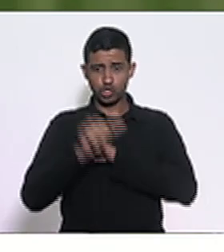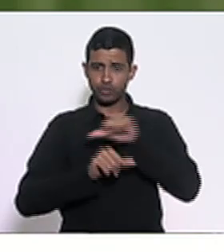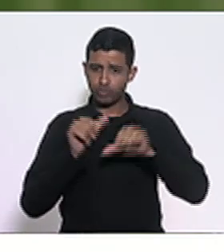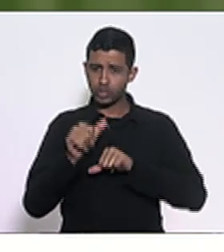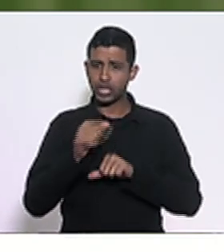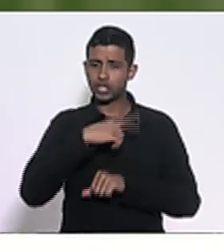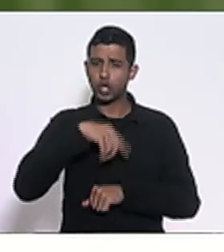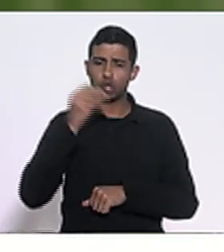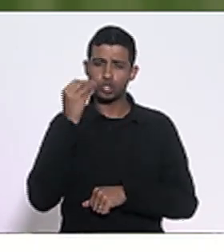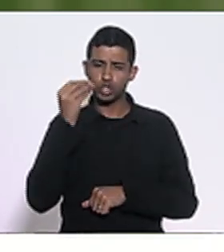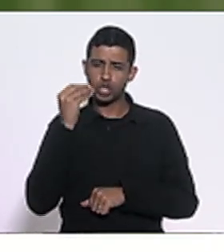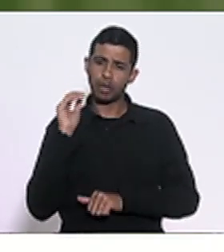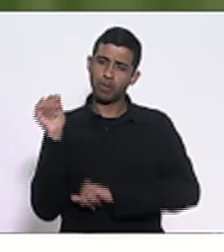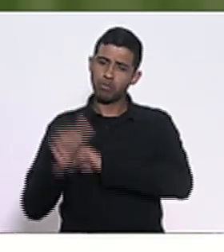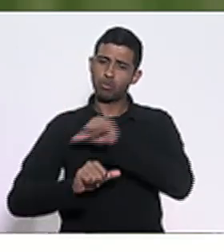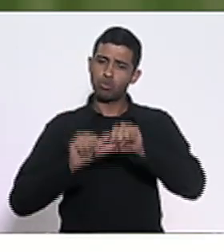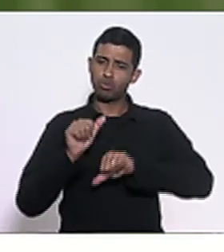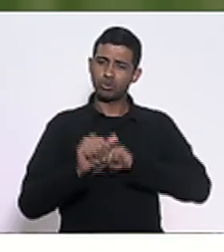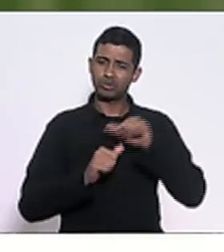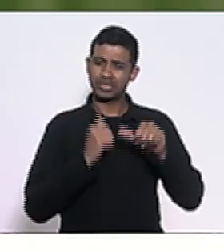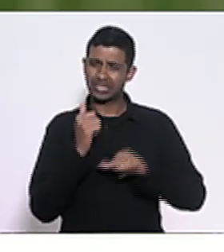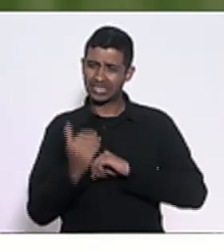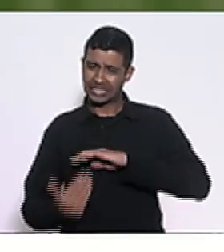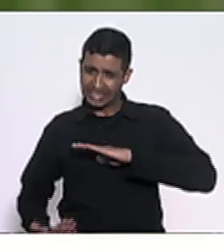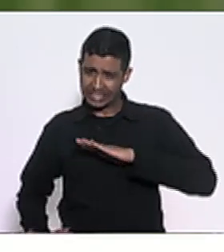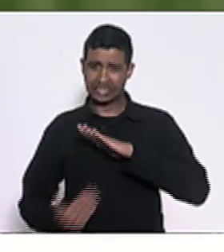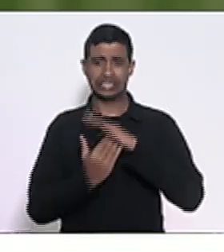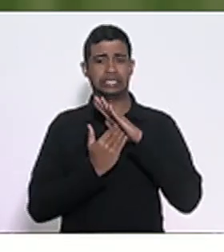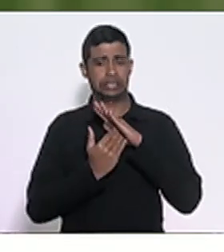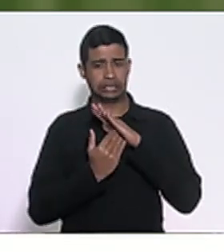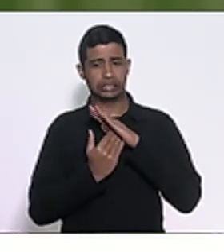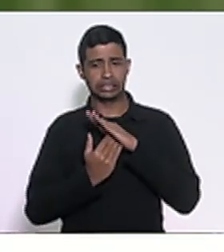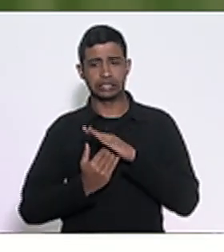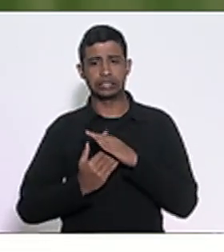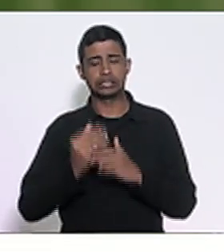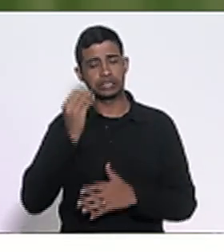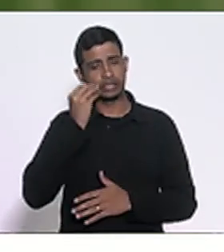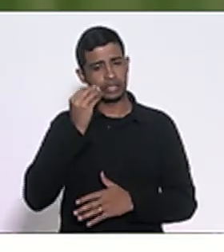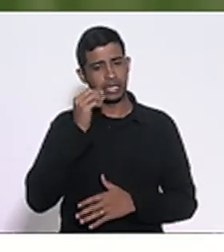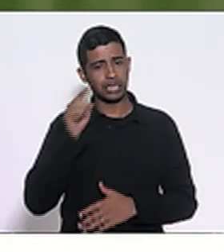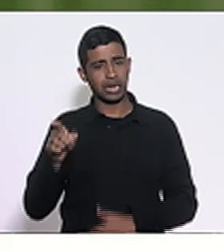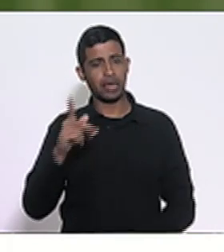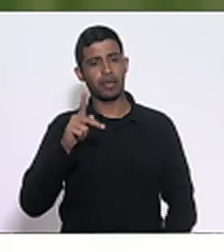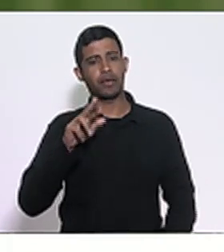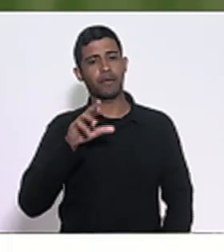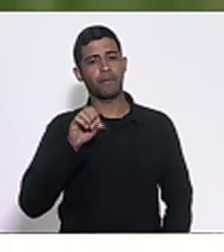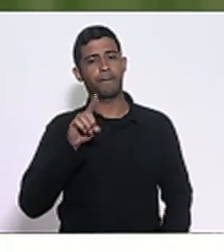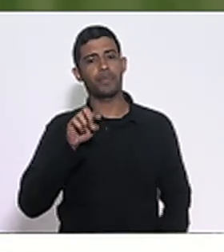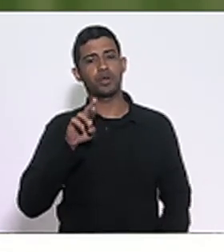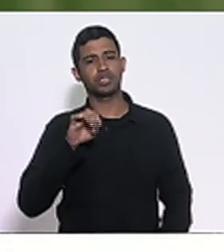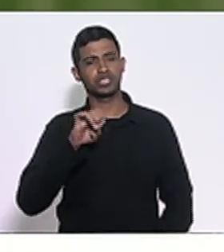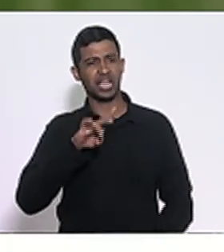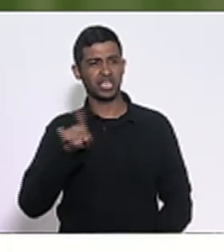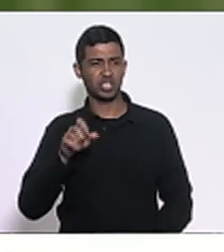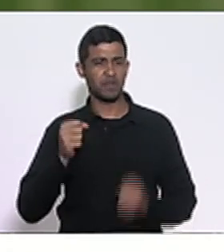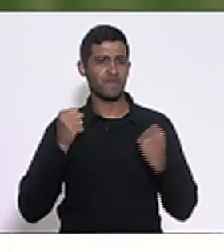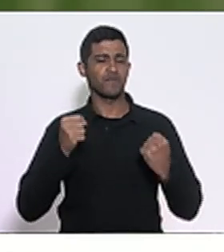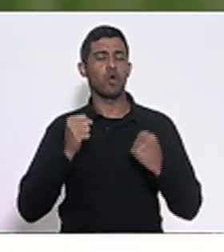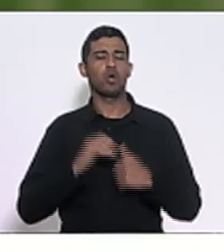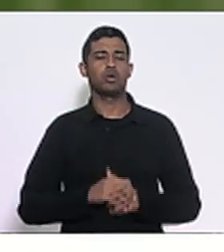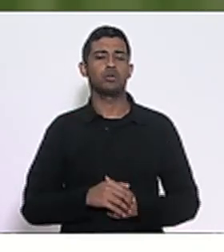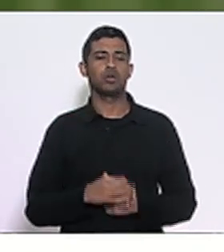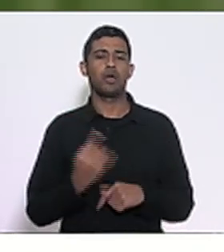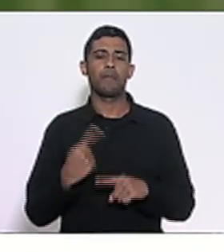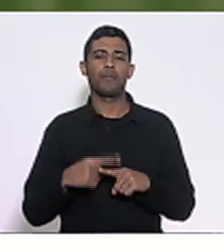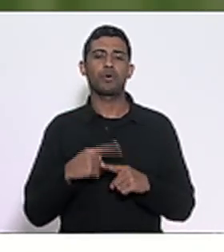convergir o máximo que a gente puder, vamos tentar robustecer o Proderj, vamos tentar fortalecer o Proderj, que o